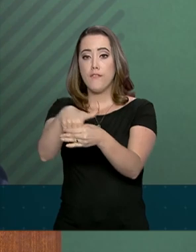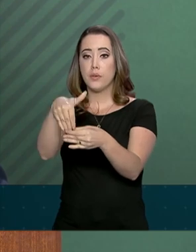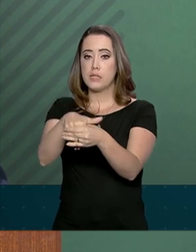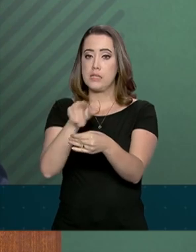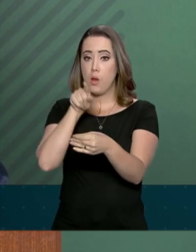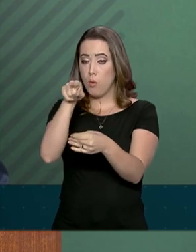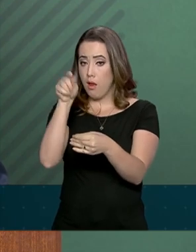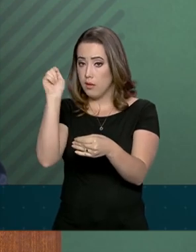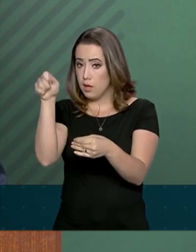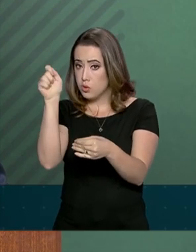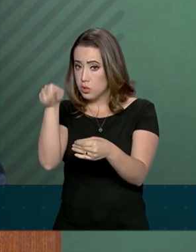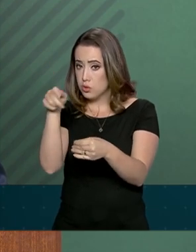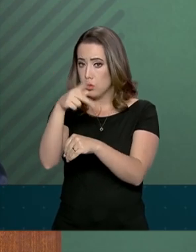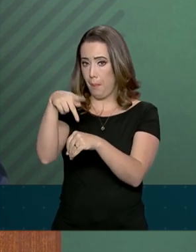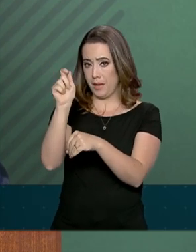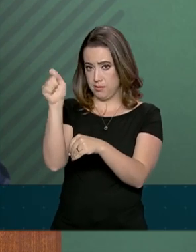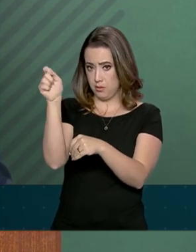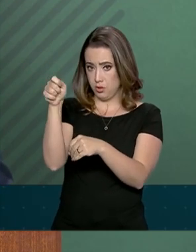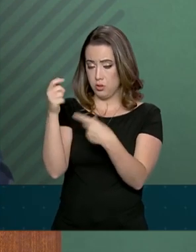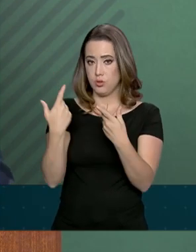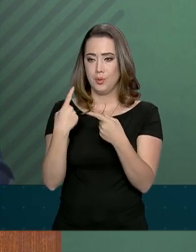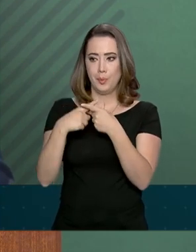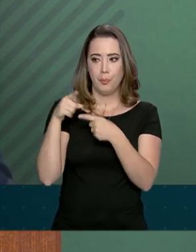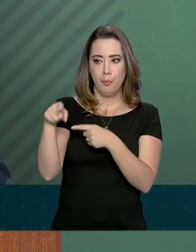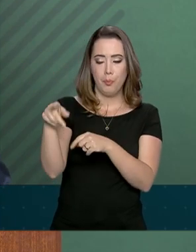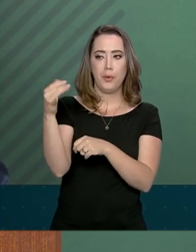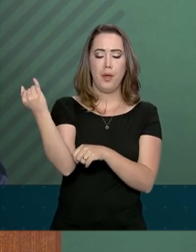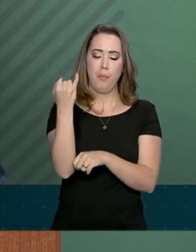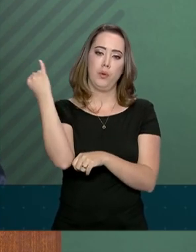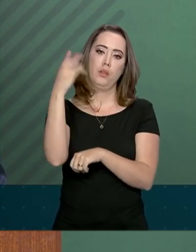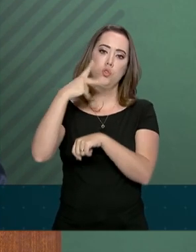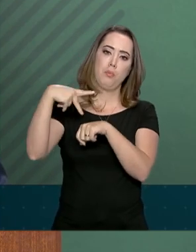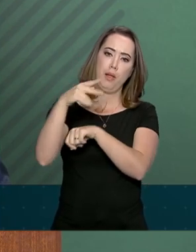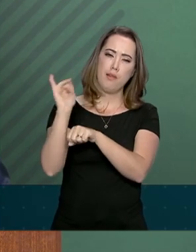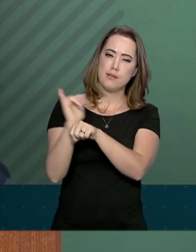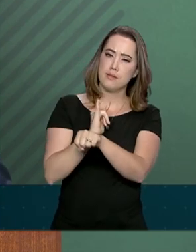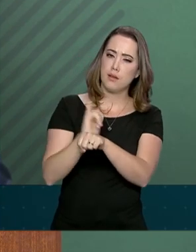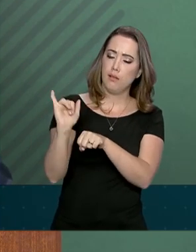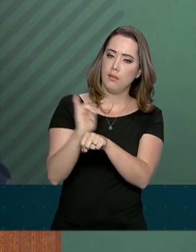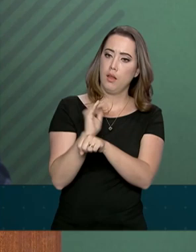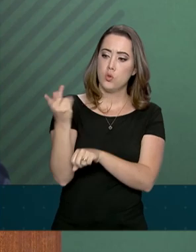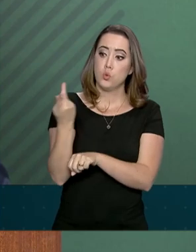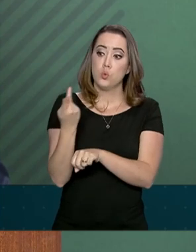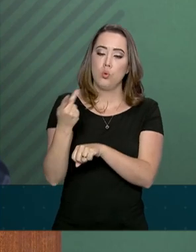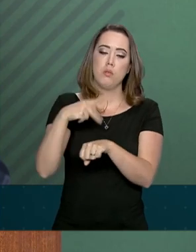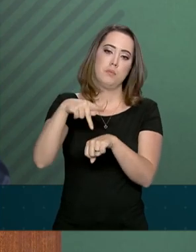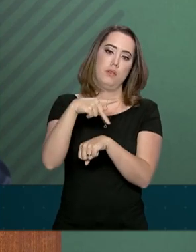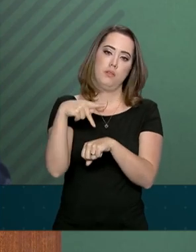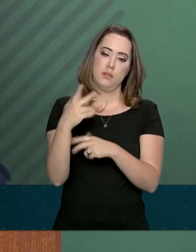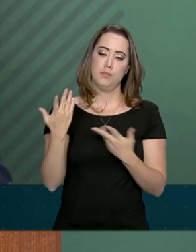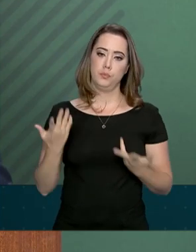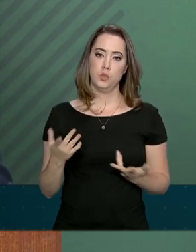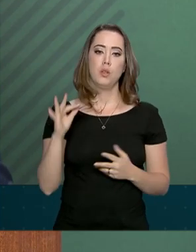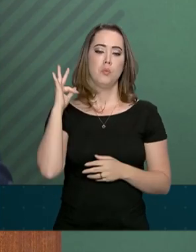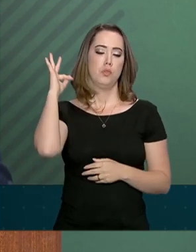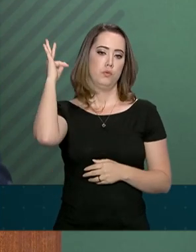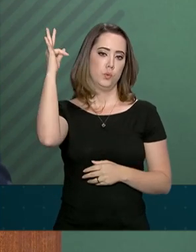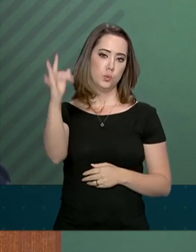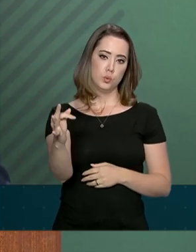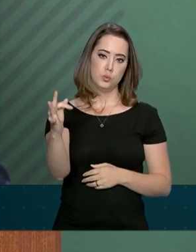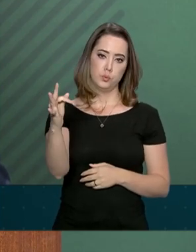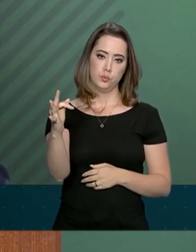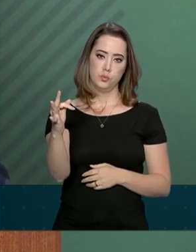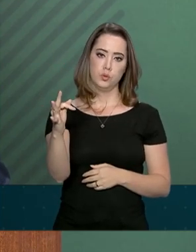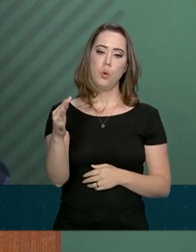argentina pela importância das relações estratégicas entre os nossos países e para o futuro